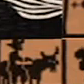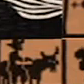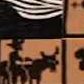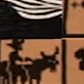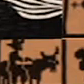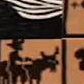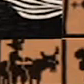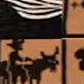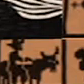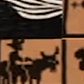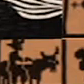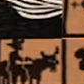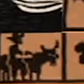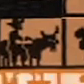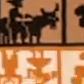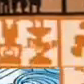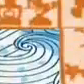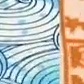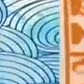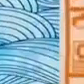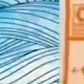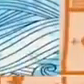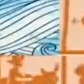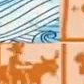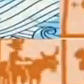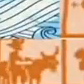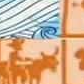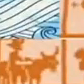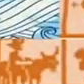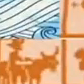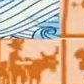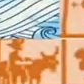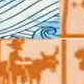Então sai bem rapidinho para as ondas encontrar.